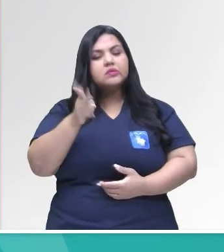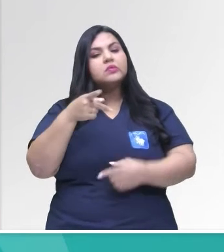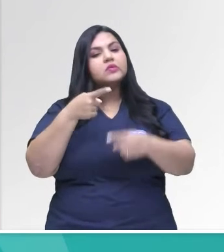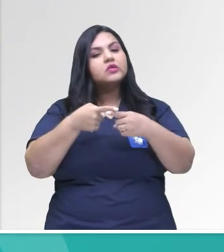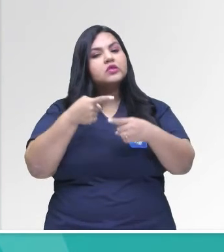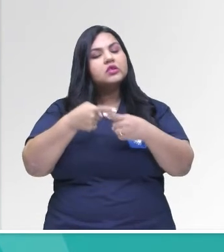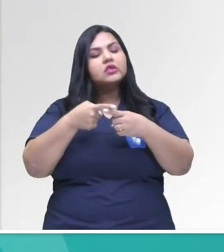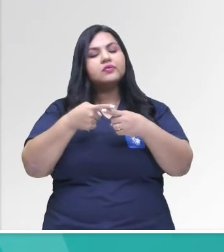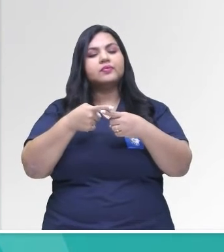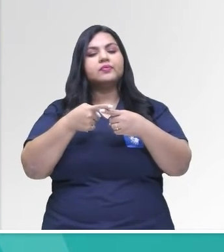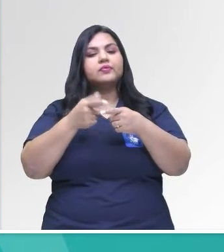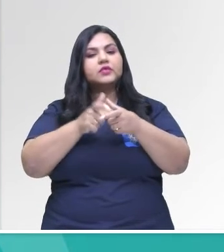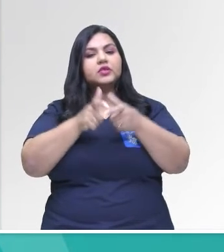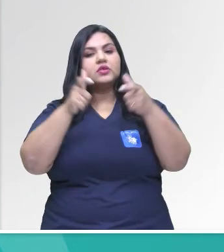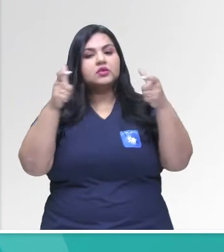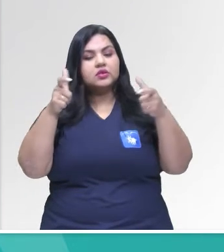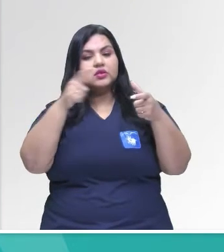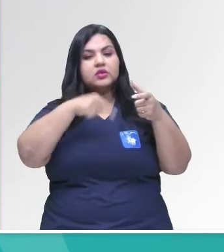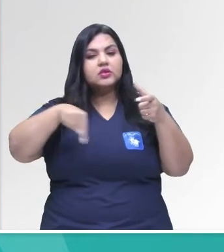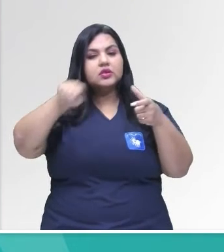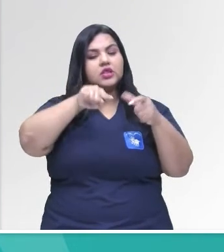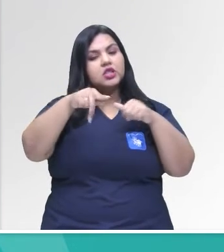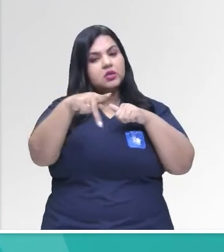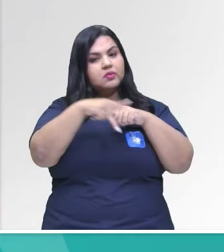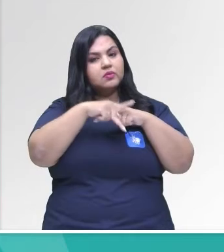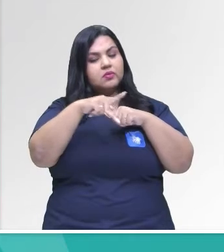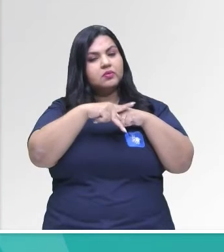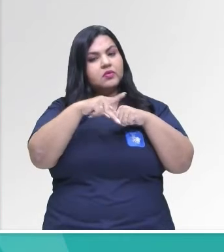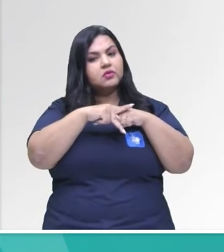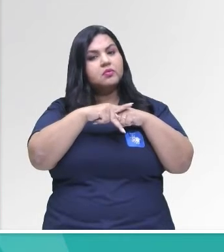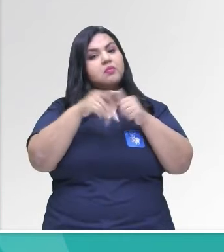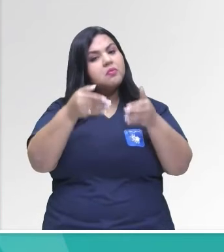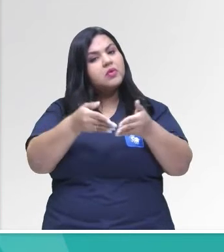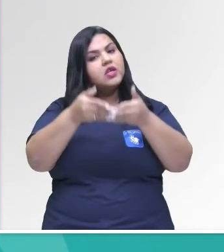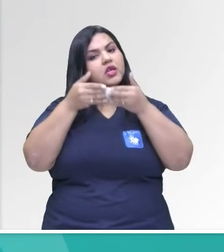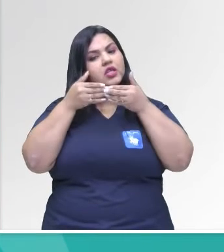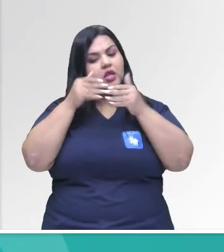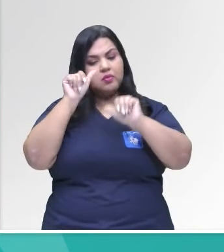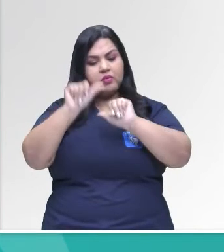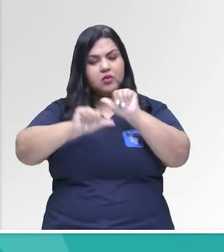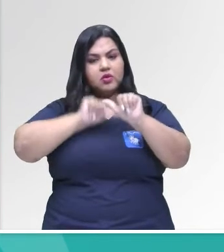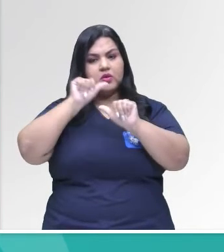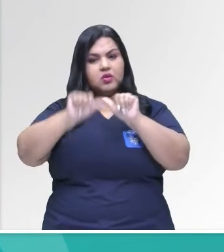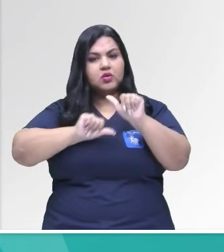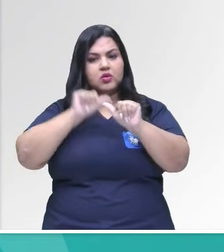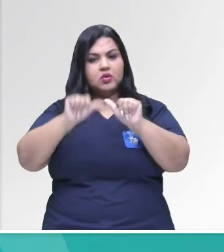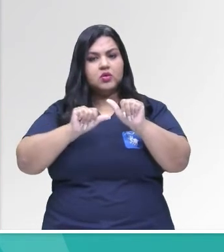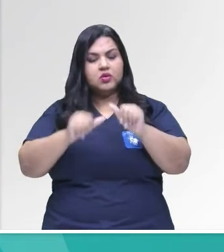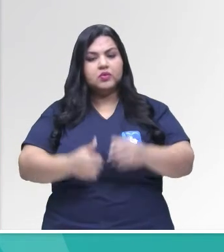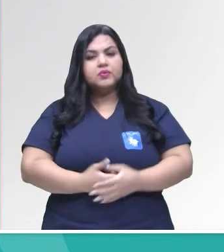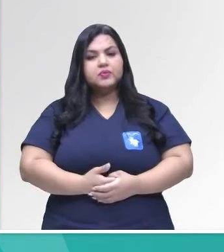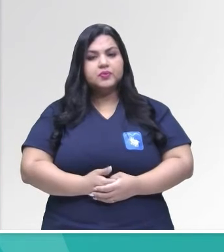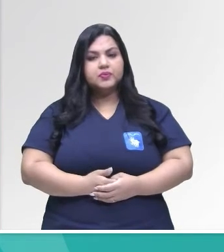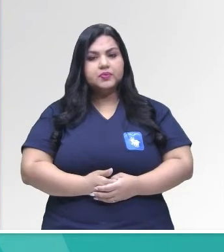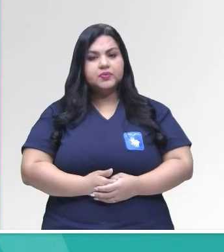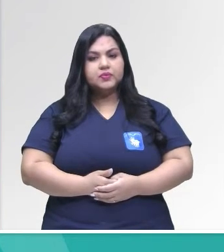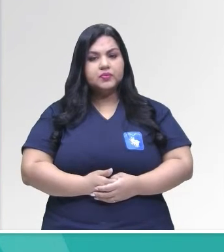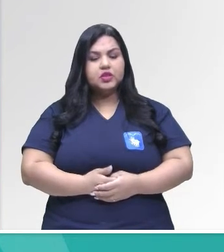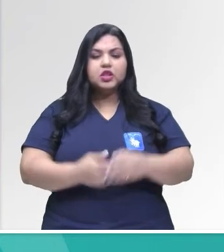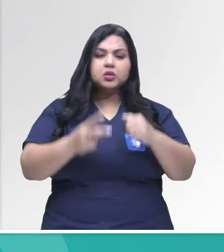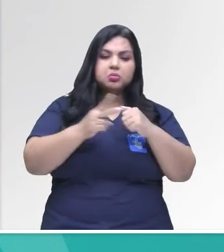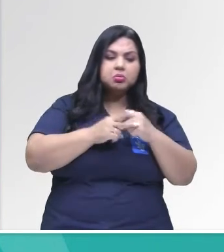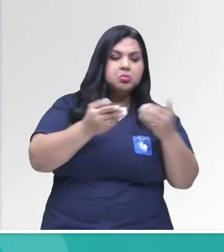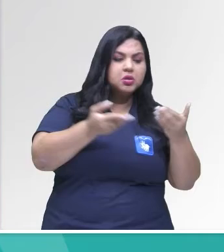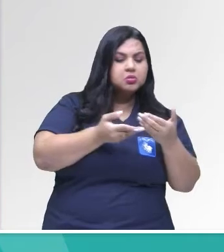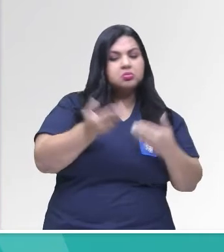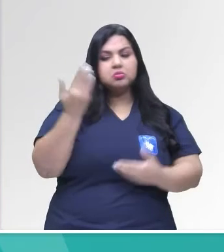geralmente esses pronomes pedem a modificação do verbo, seja no presente,